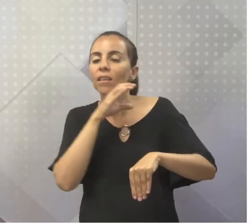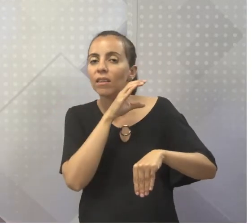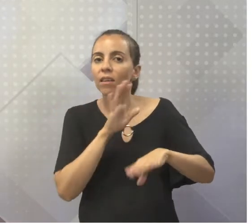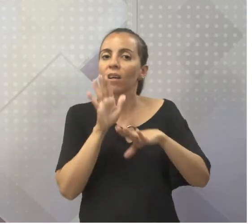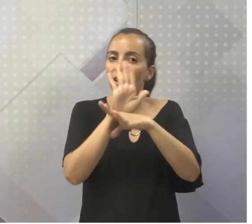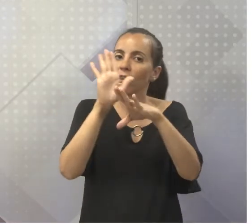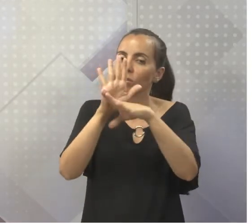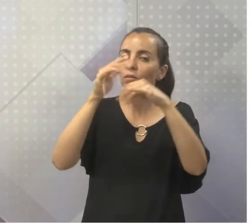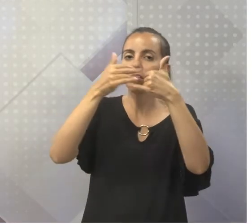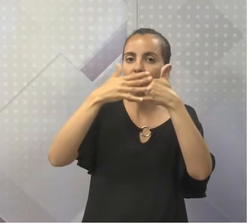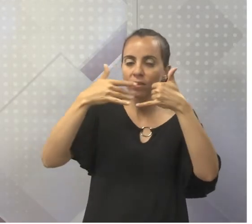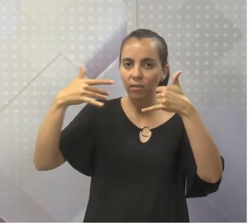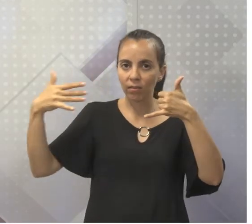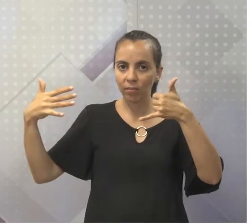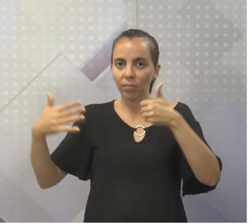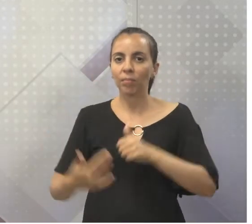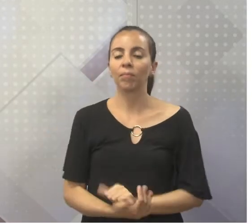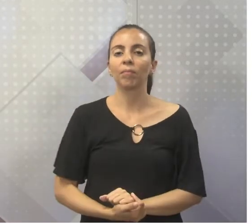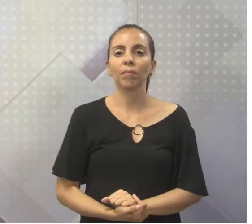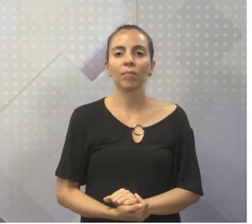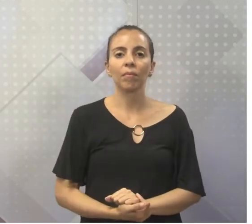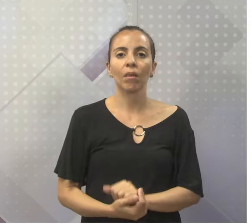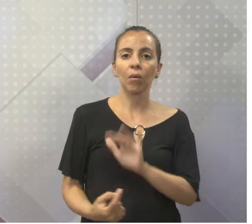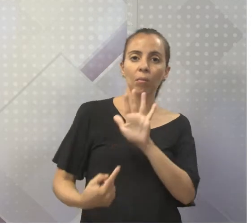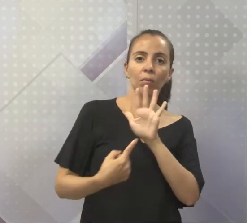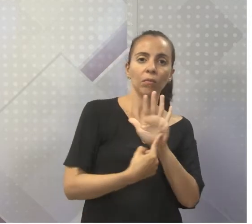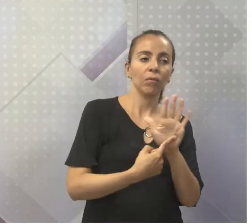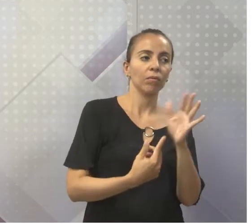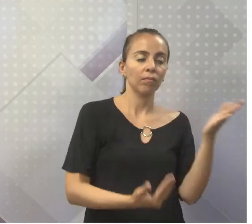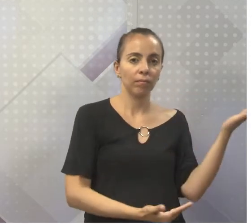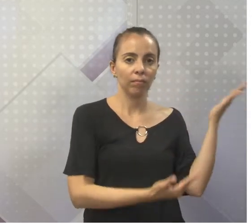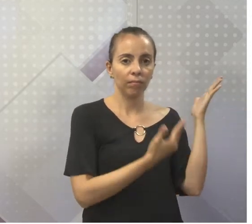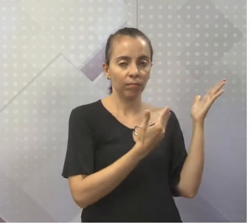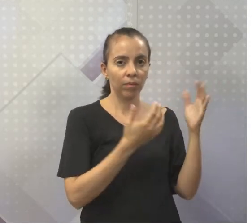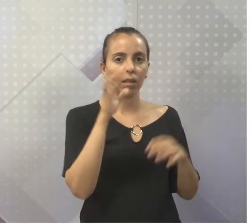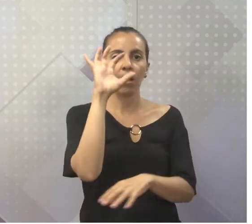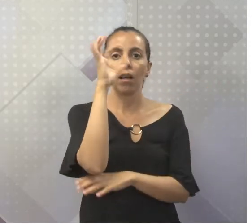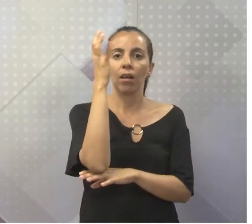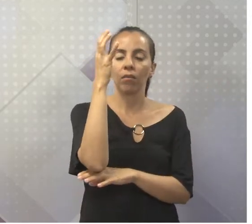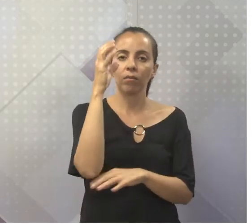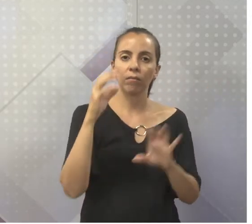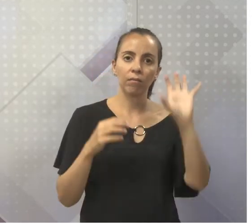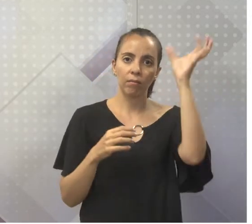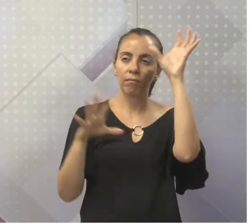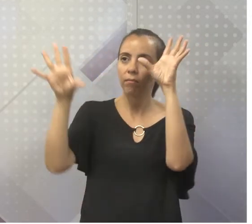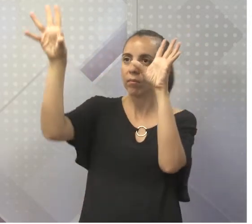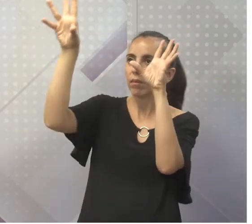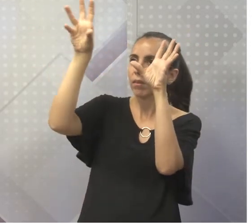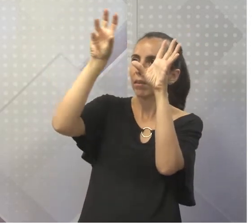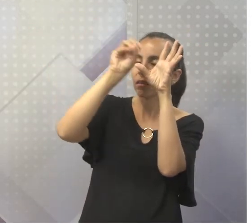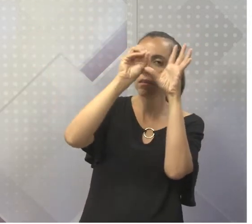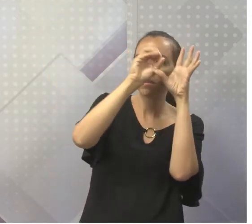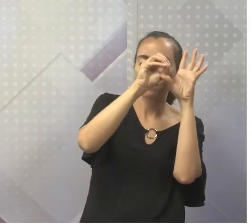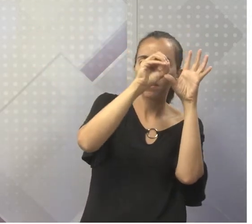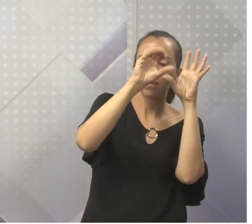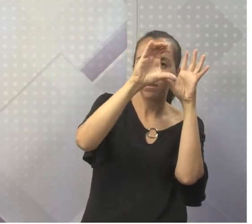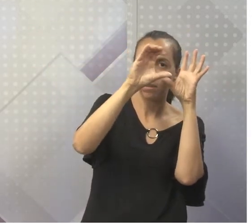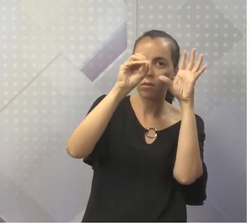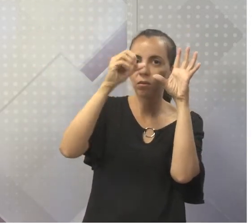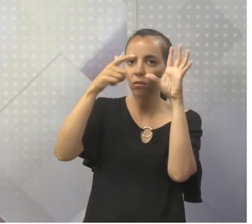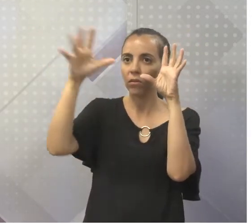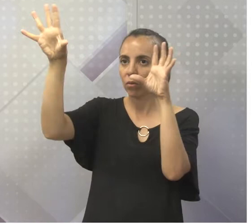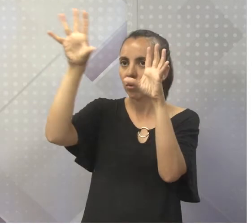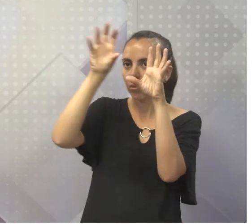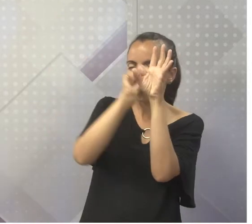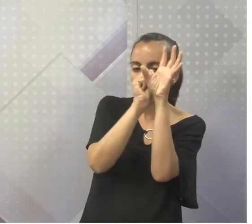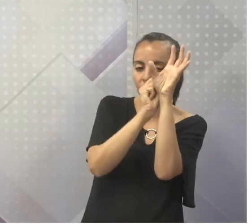nós de novo aqui eu tô mostrando o processo tá vendo aqui abre o pega o gás carbônico de cima água e sais minerais daqui pega a energia do